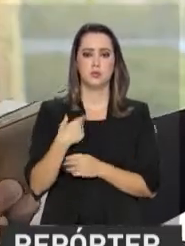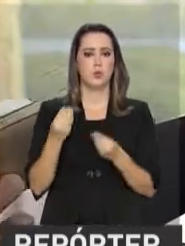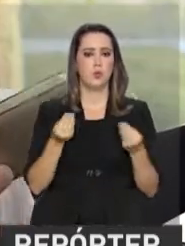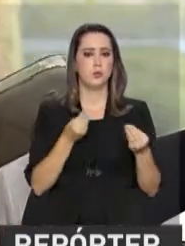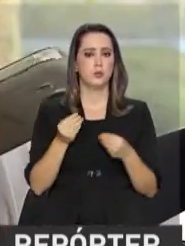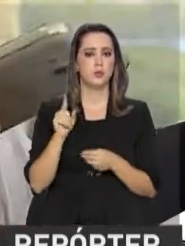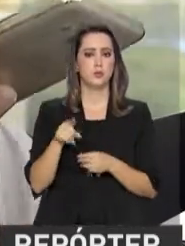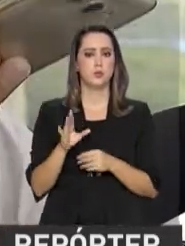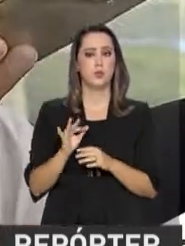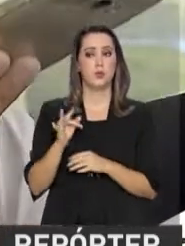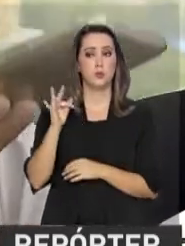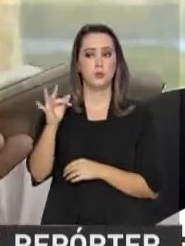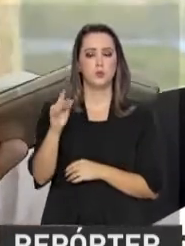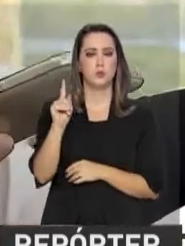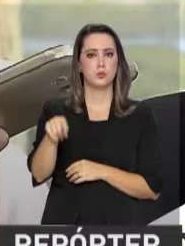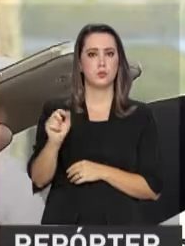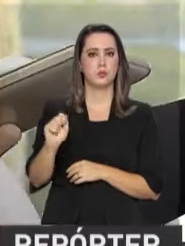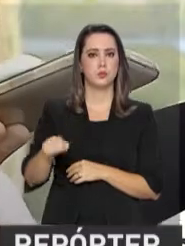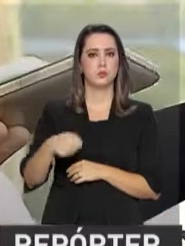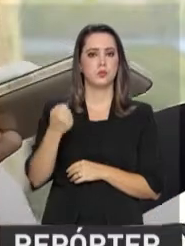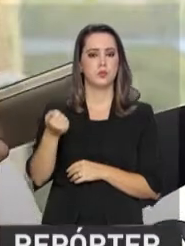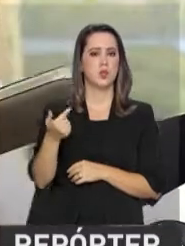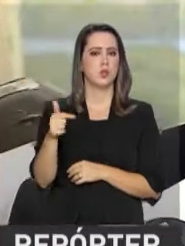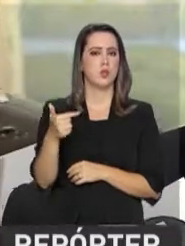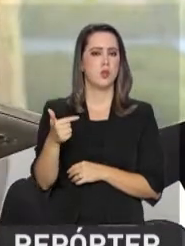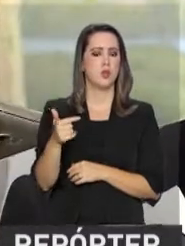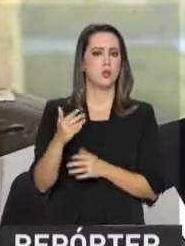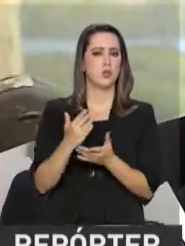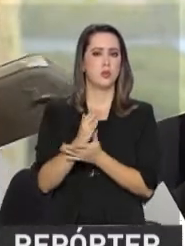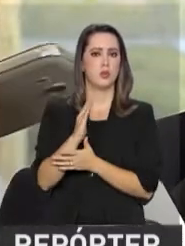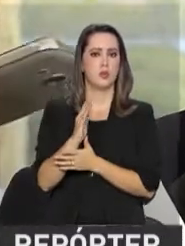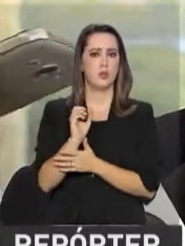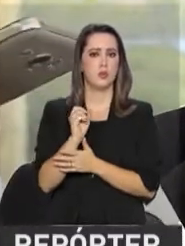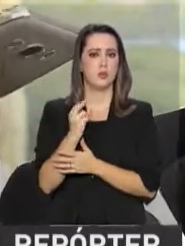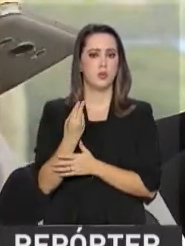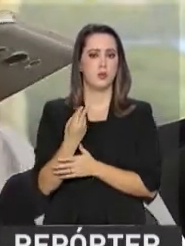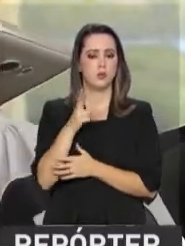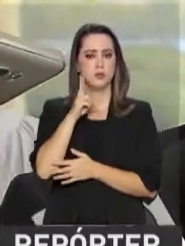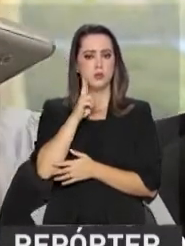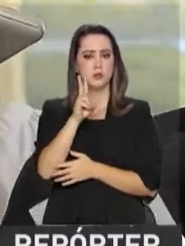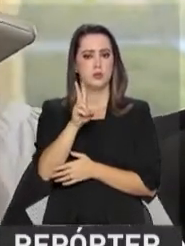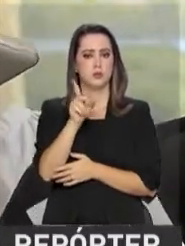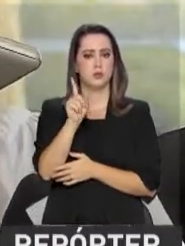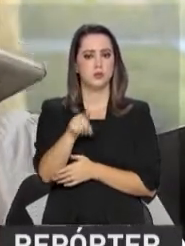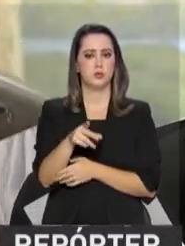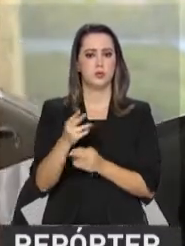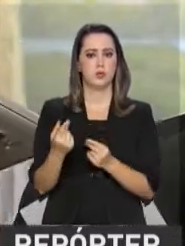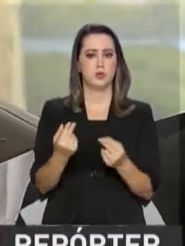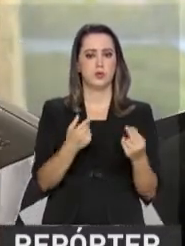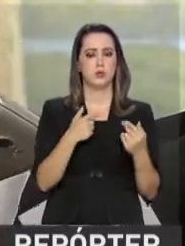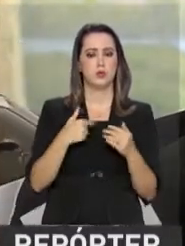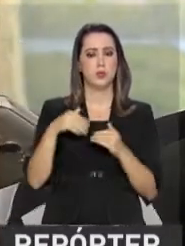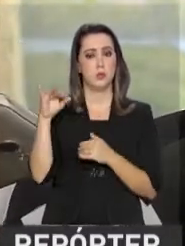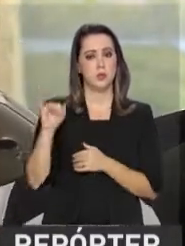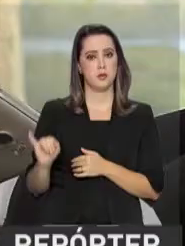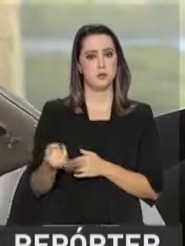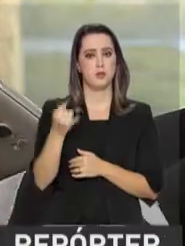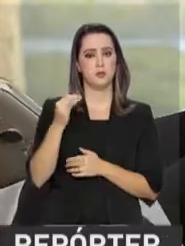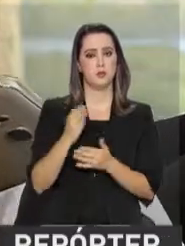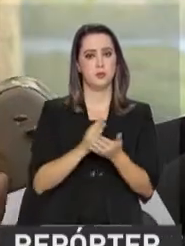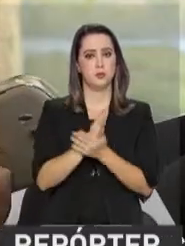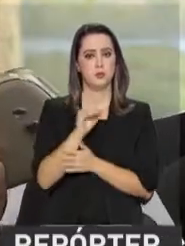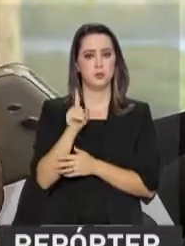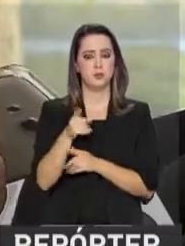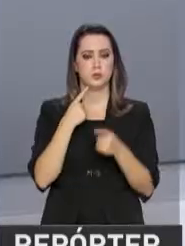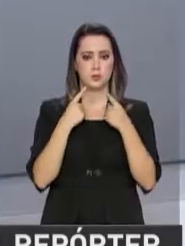que ponto o adiamento é um sinal de não aprovação ou foi visto foi feito exatamente para ter uma chance a aprovação jogo